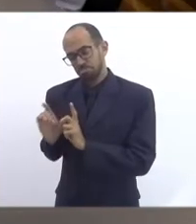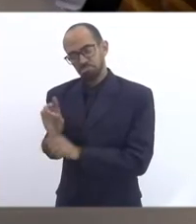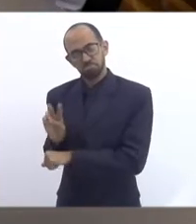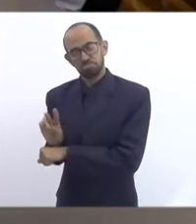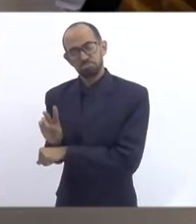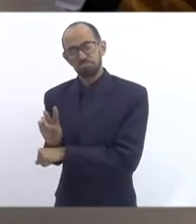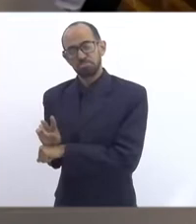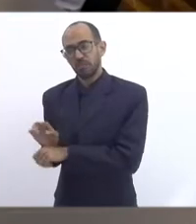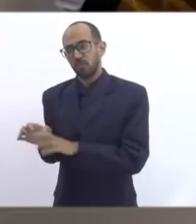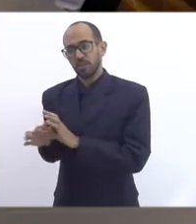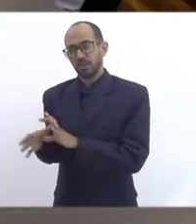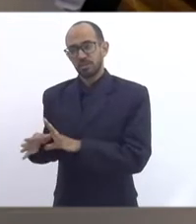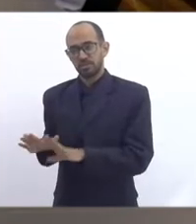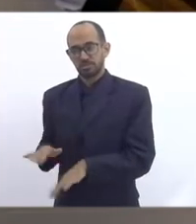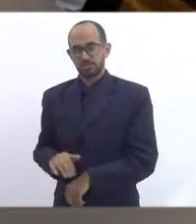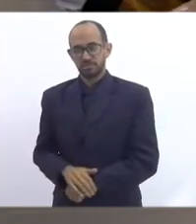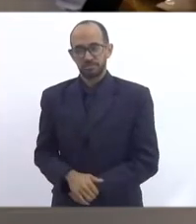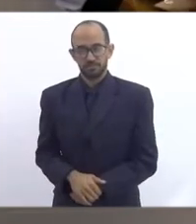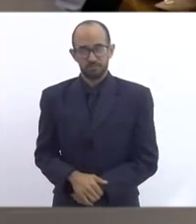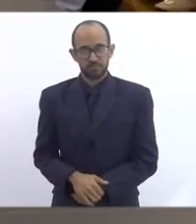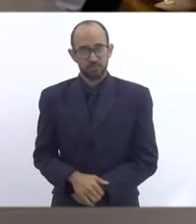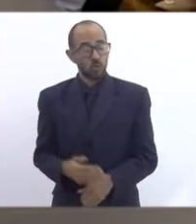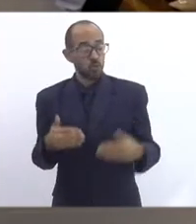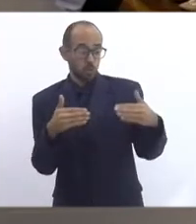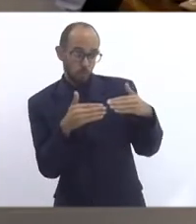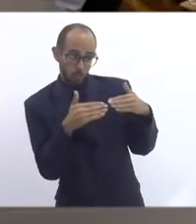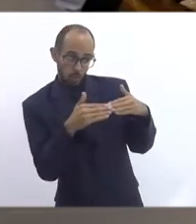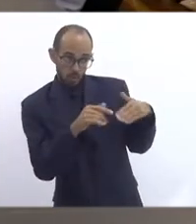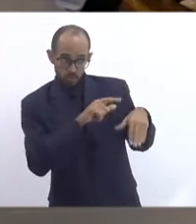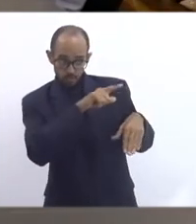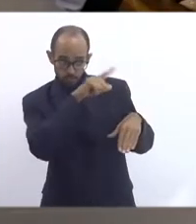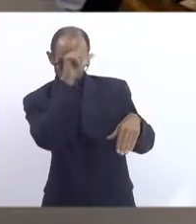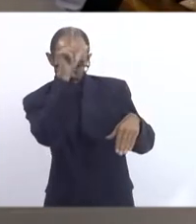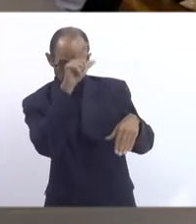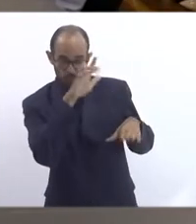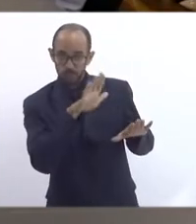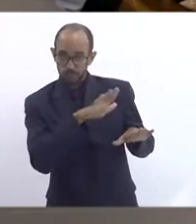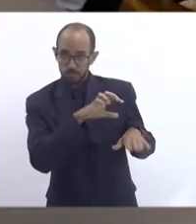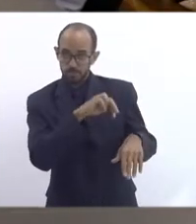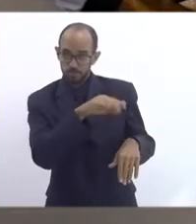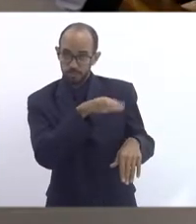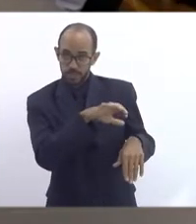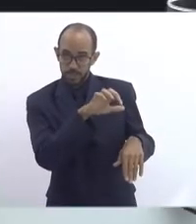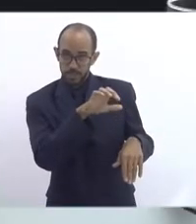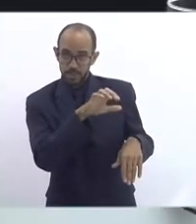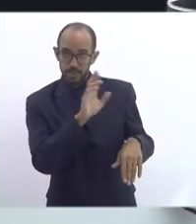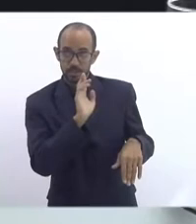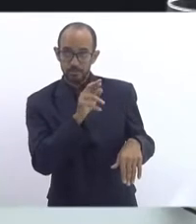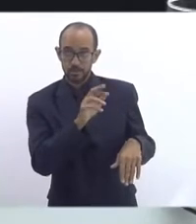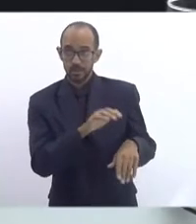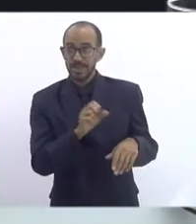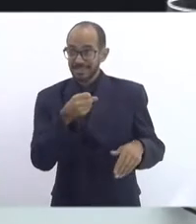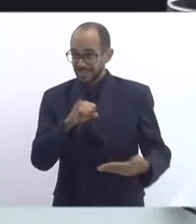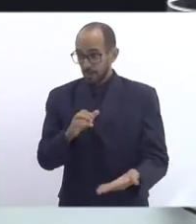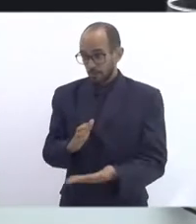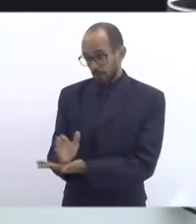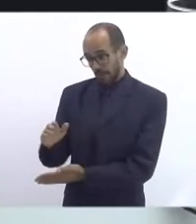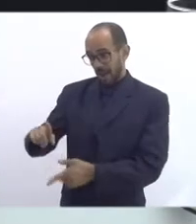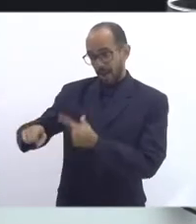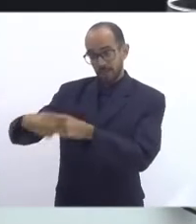não vamos se, antecipar. Eu concordo com o deputado Luiz Paulo. Porque se mas só nesse projeto, em todos os outros, se não. Aprovar, no dia